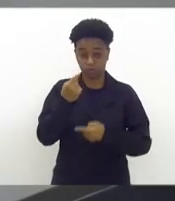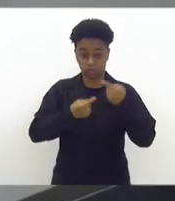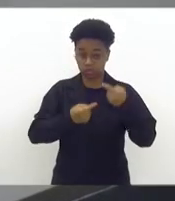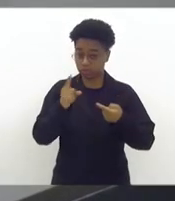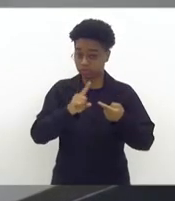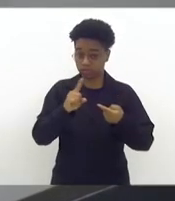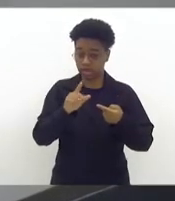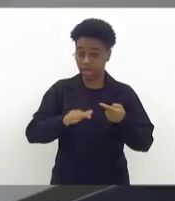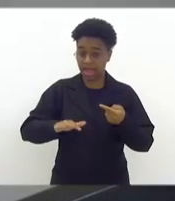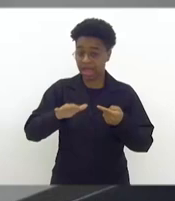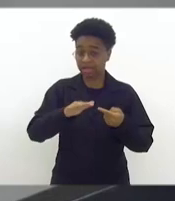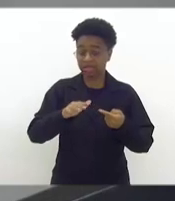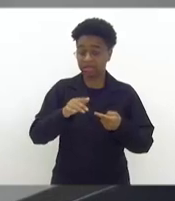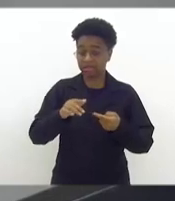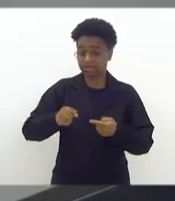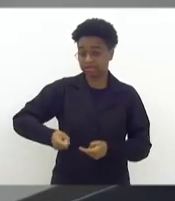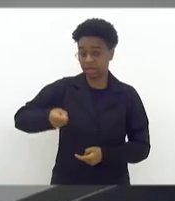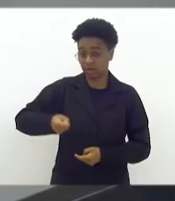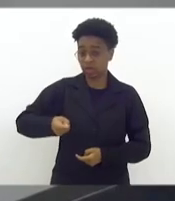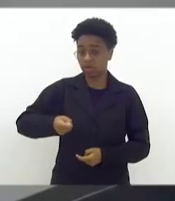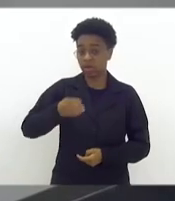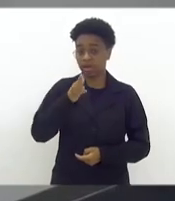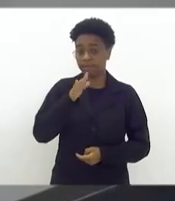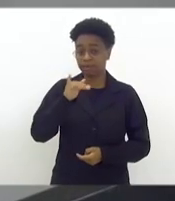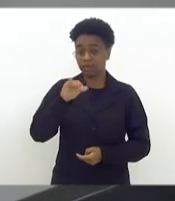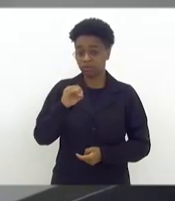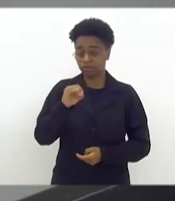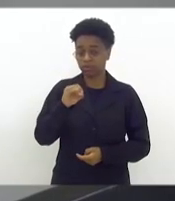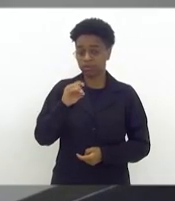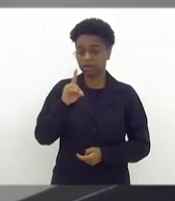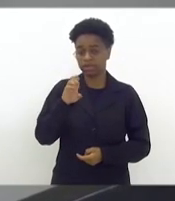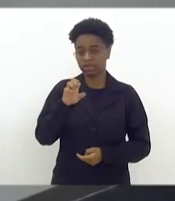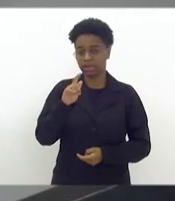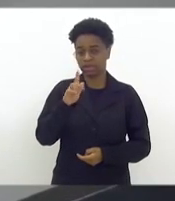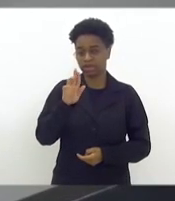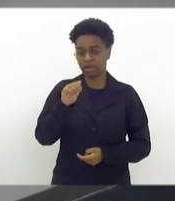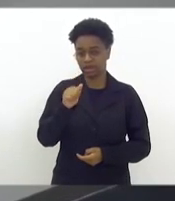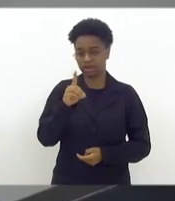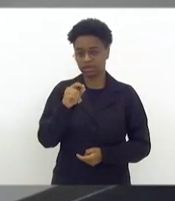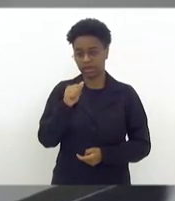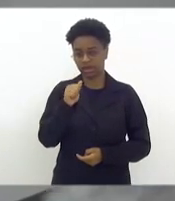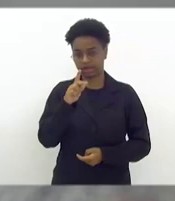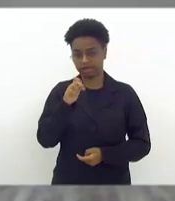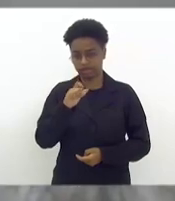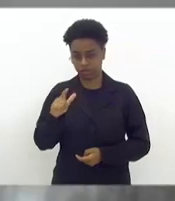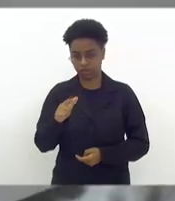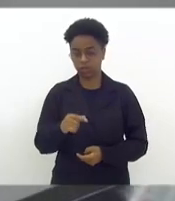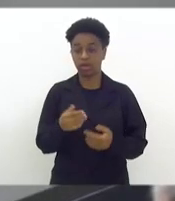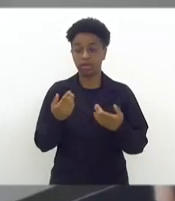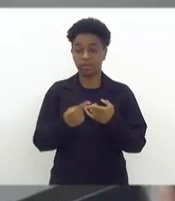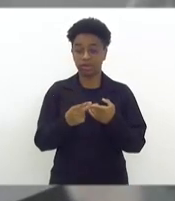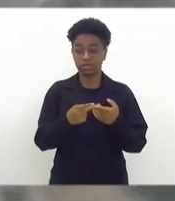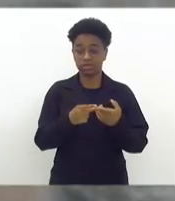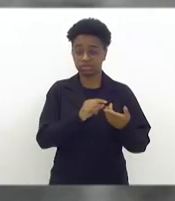da sacola biodegradável ou não, que foi um avanço de iniciativa legislativa de Vossa Excelência, que acabou com essa praga